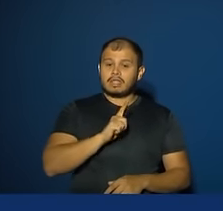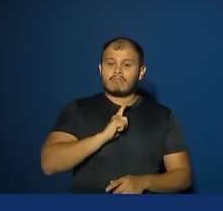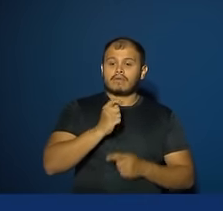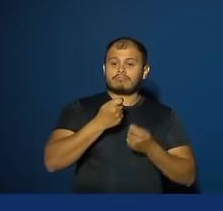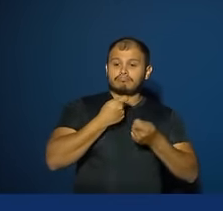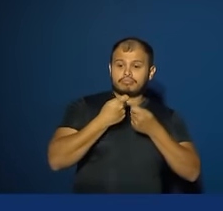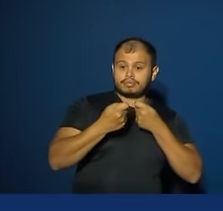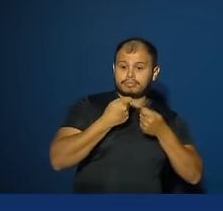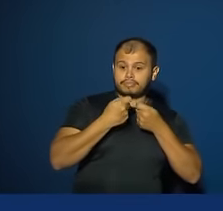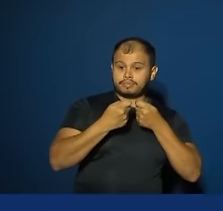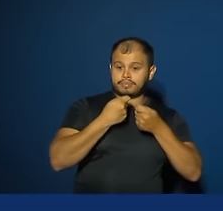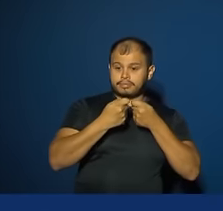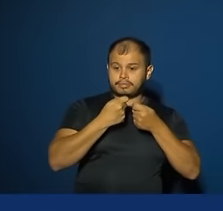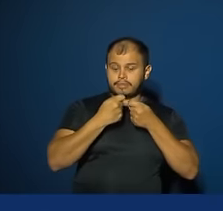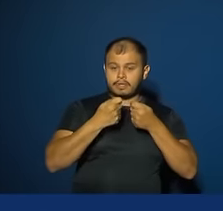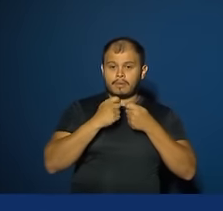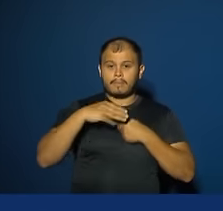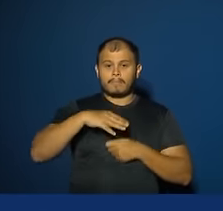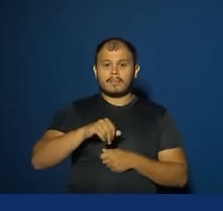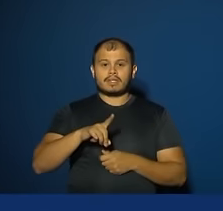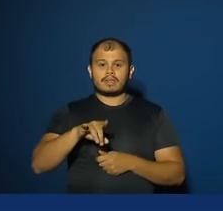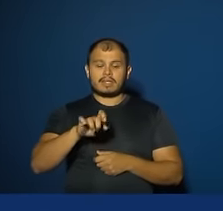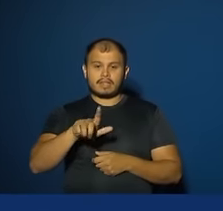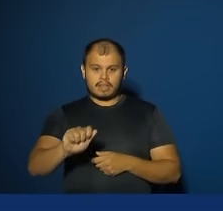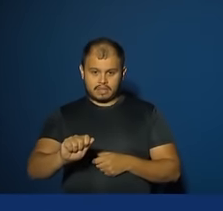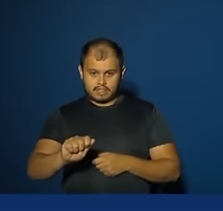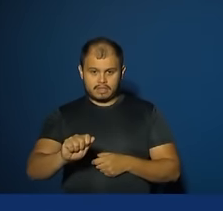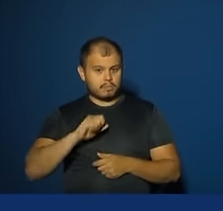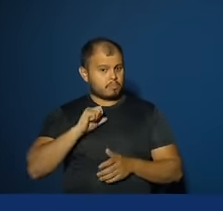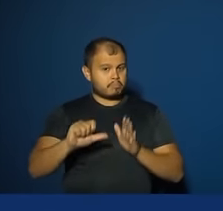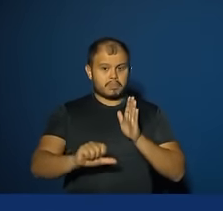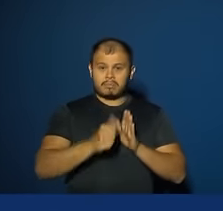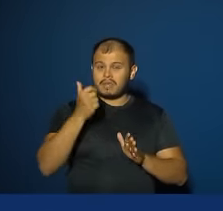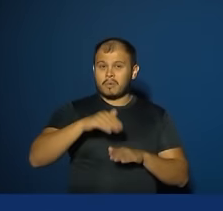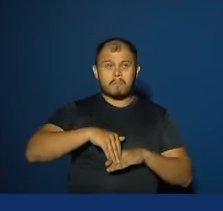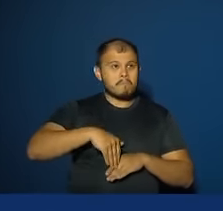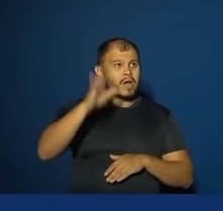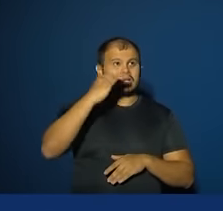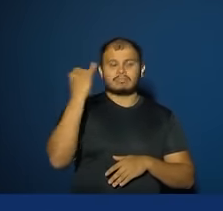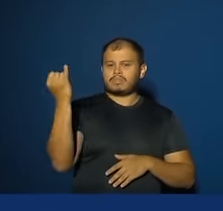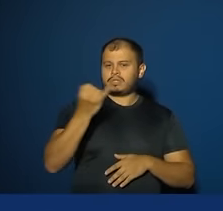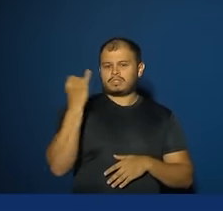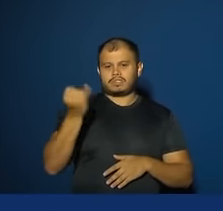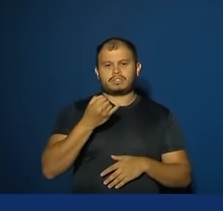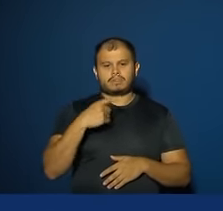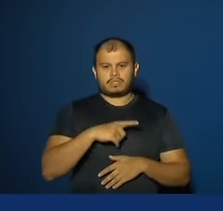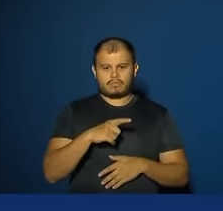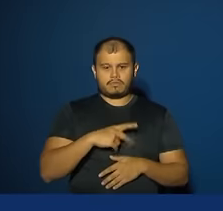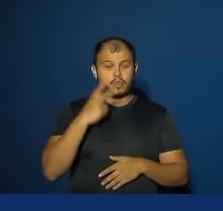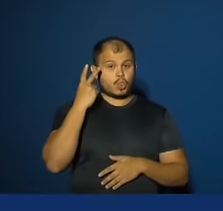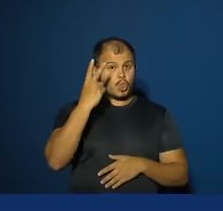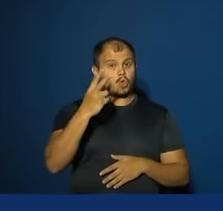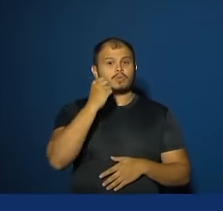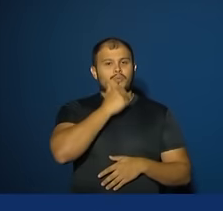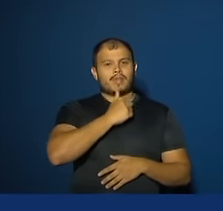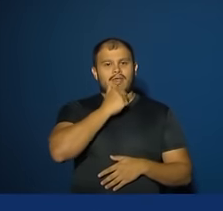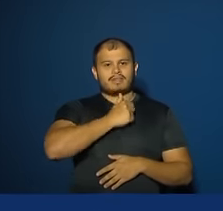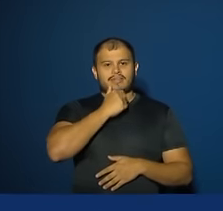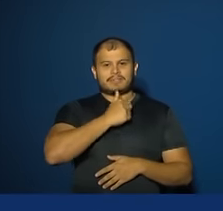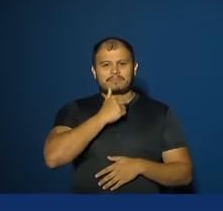entrevistando o in Mandela foi o primeiro painel o mais importante de todos duas